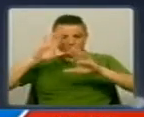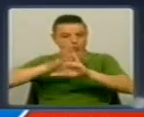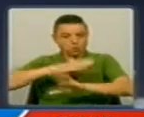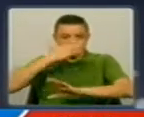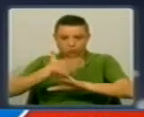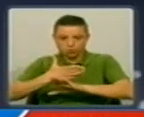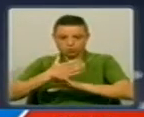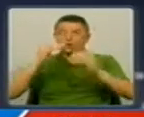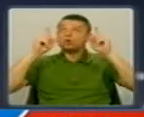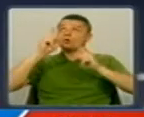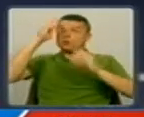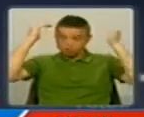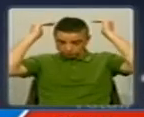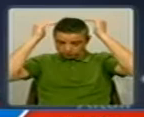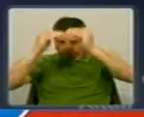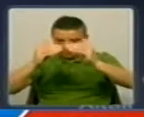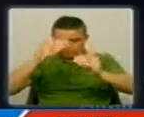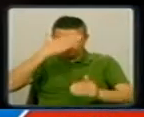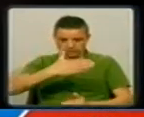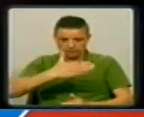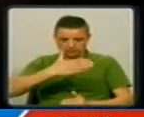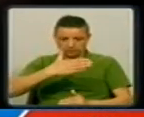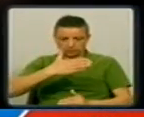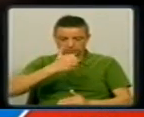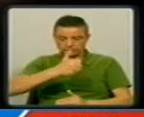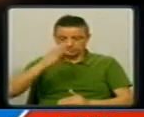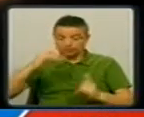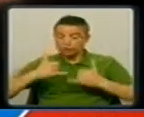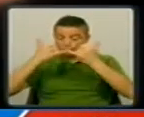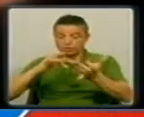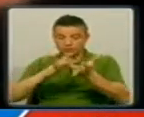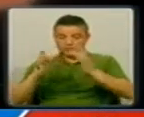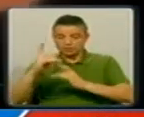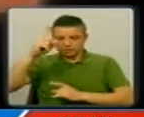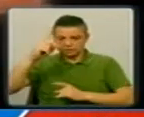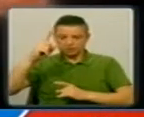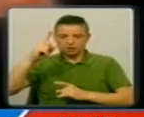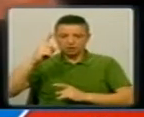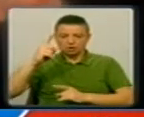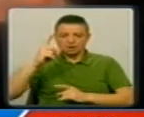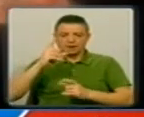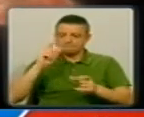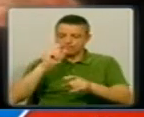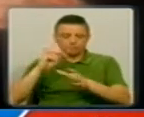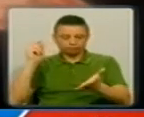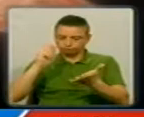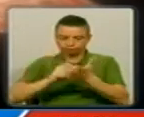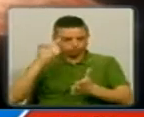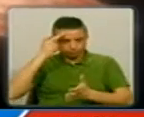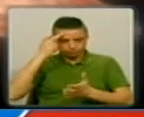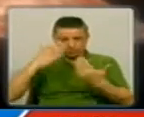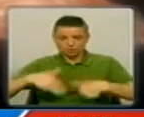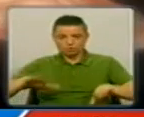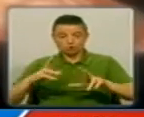do céu. E mais tarde, no ano 1054 d.C., os astrólogos chineses e japoneses registaram exatamente a mesma coisa, mas o termo